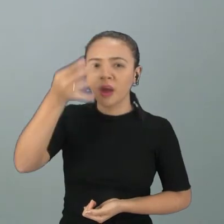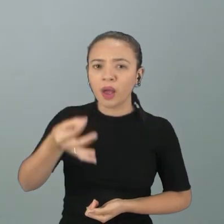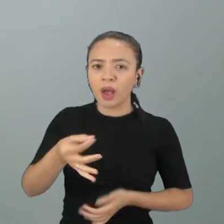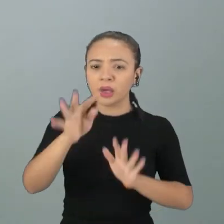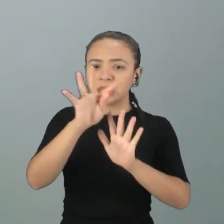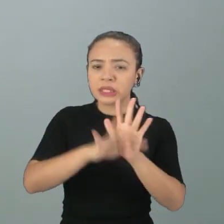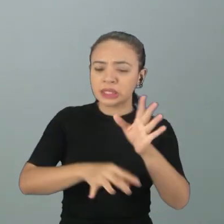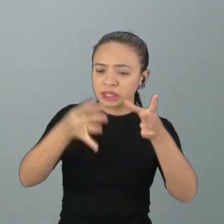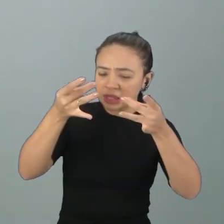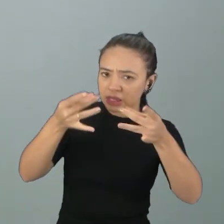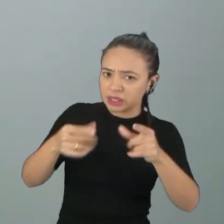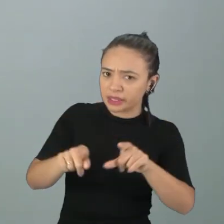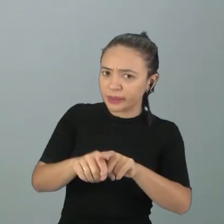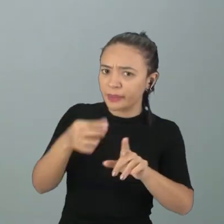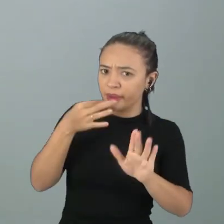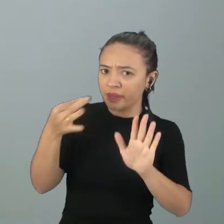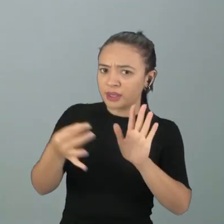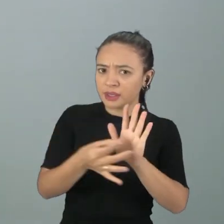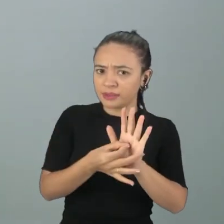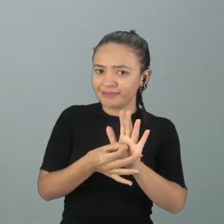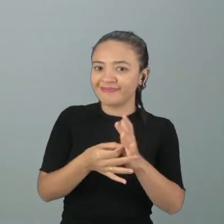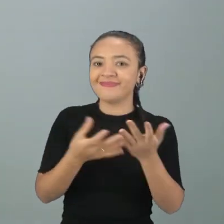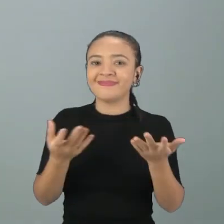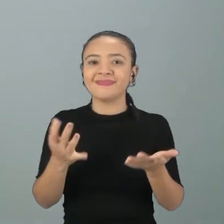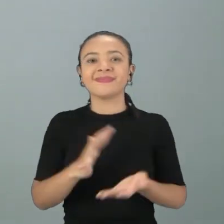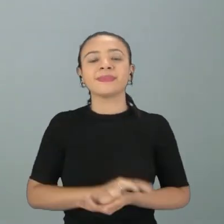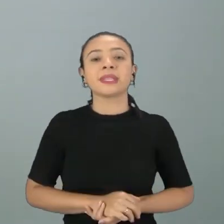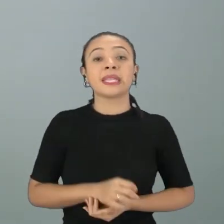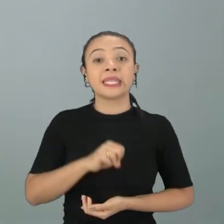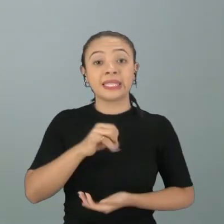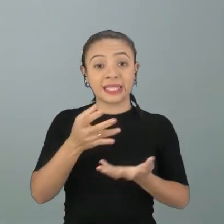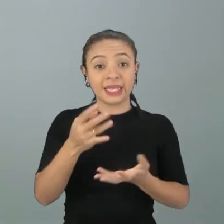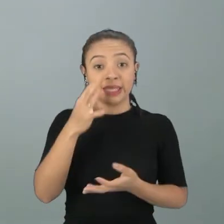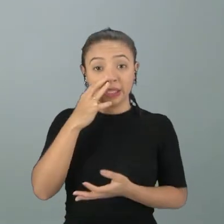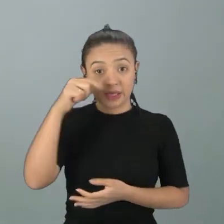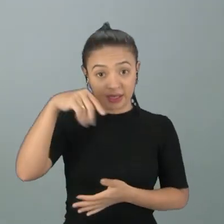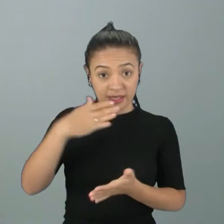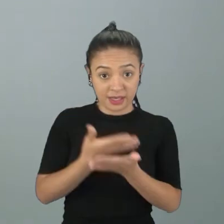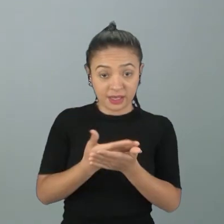e argumentativos? Espero que tenham aprendido. Se você quiser